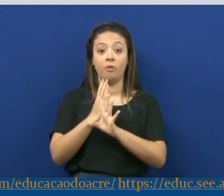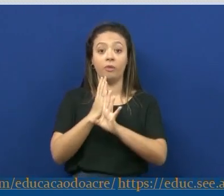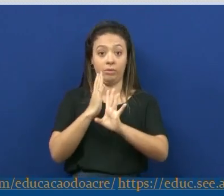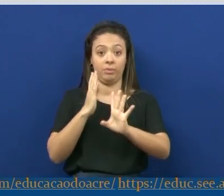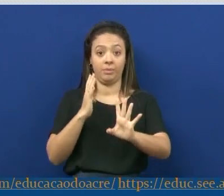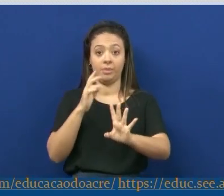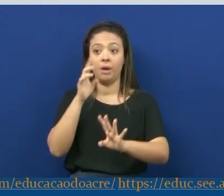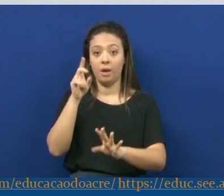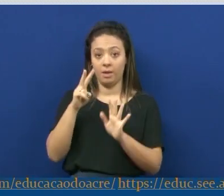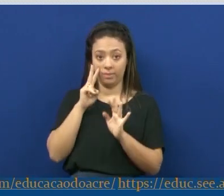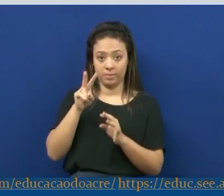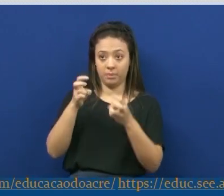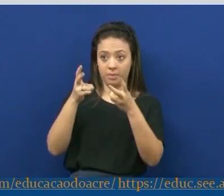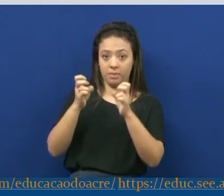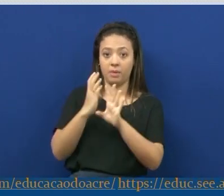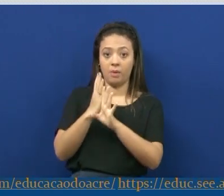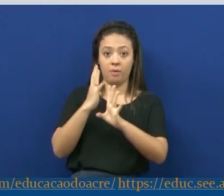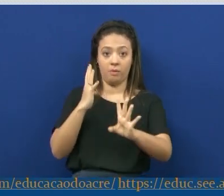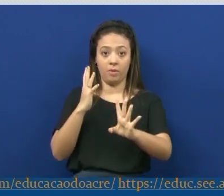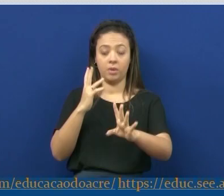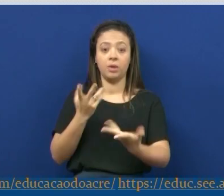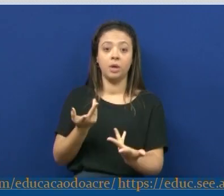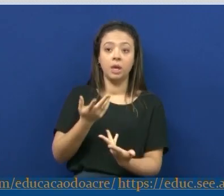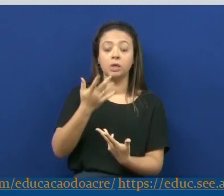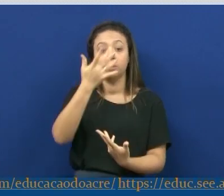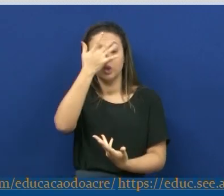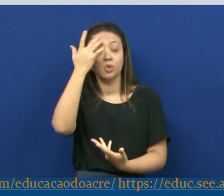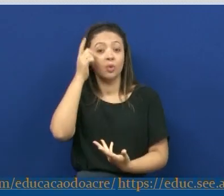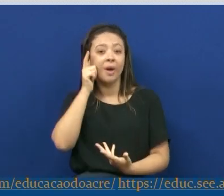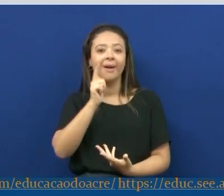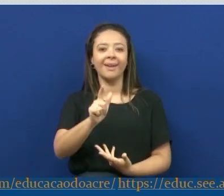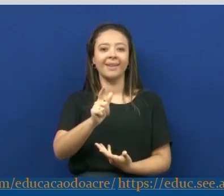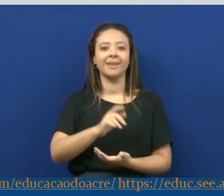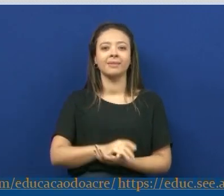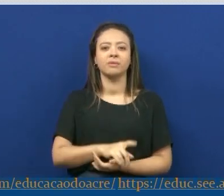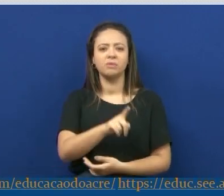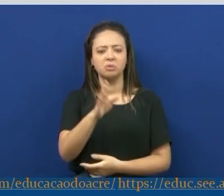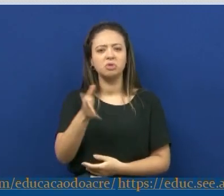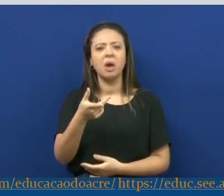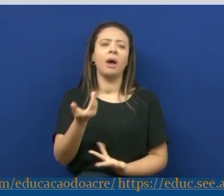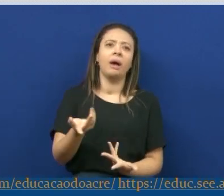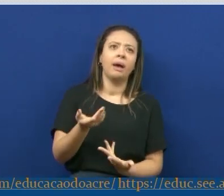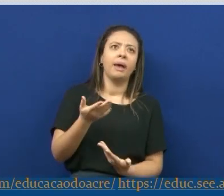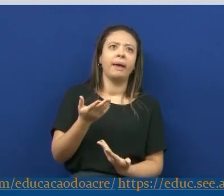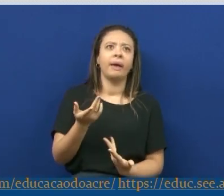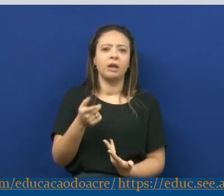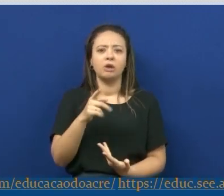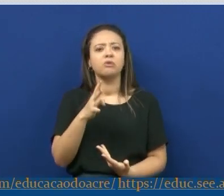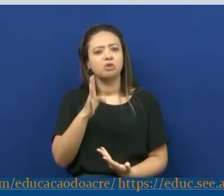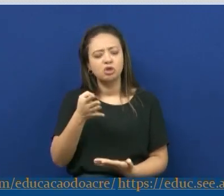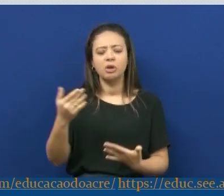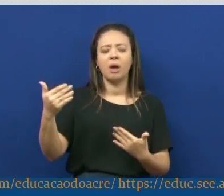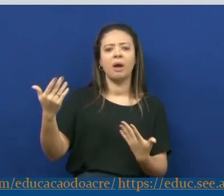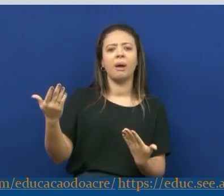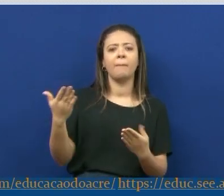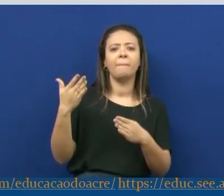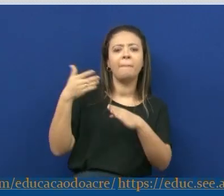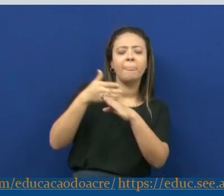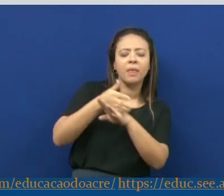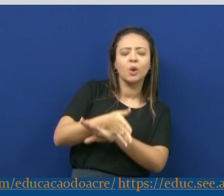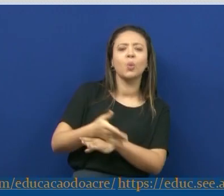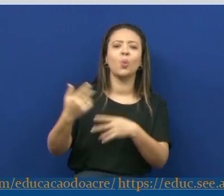campeões. Você já participou de algum campeonato? Sim? Ou você gostaria de